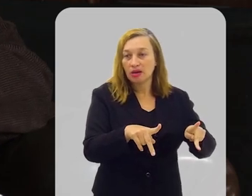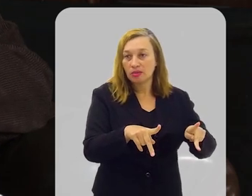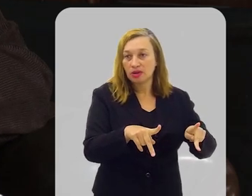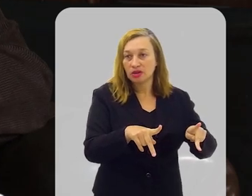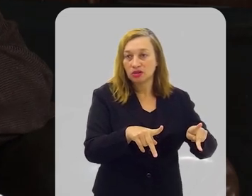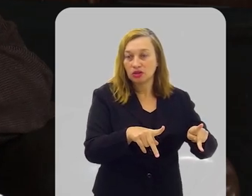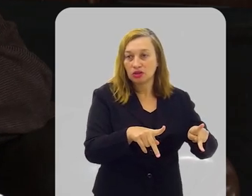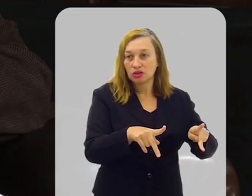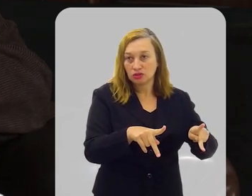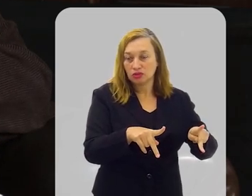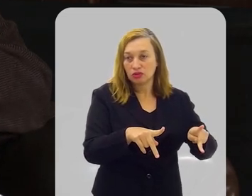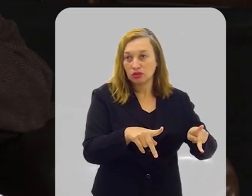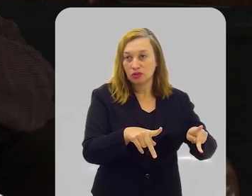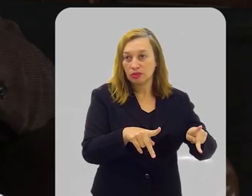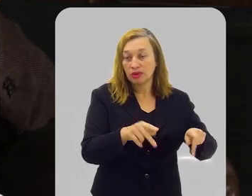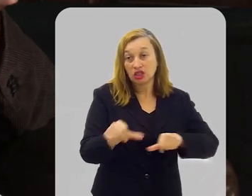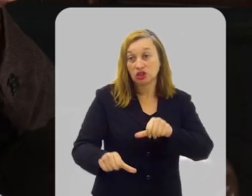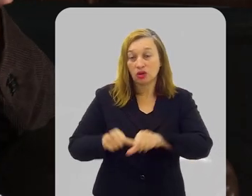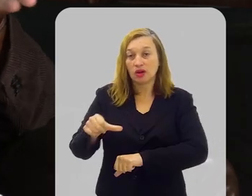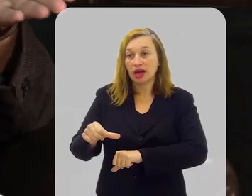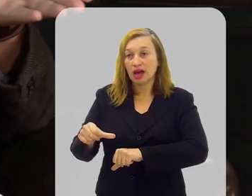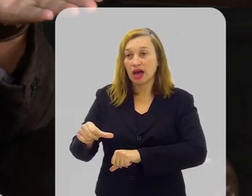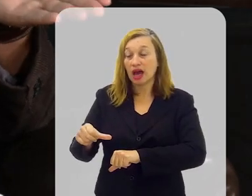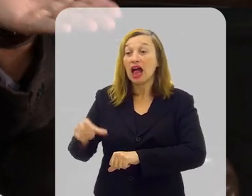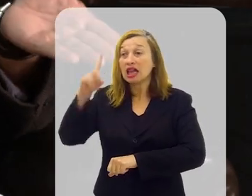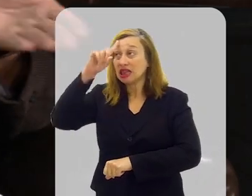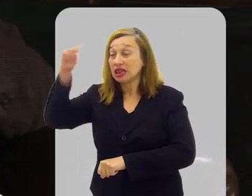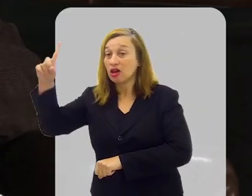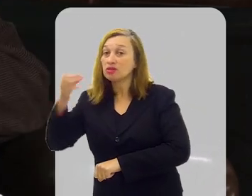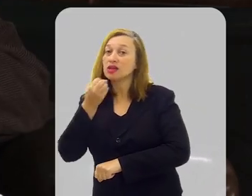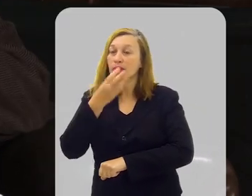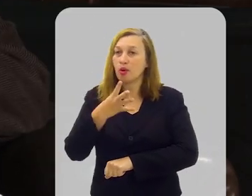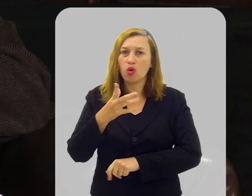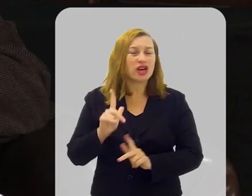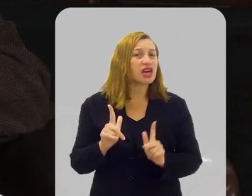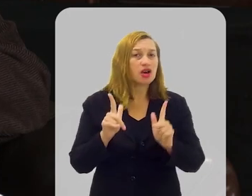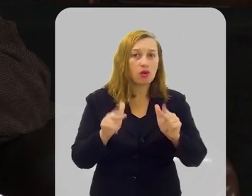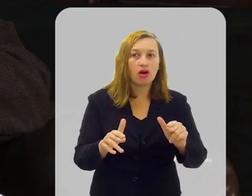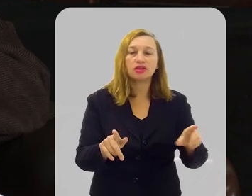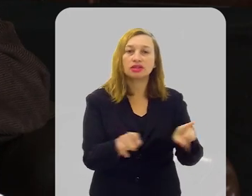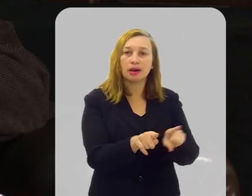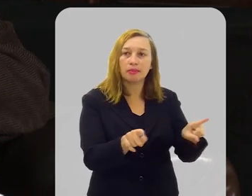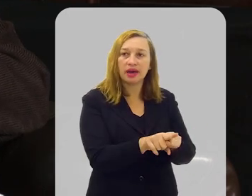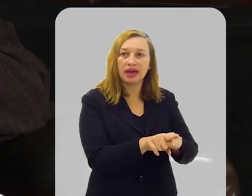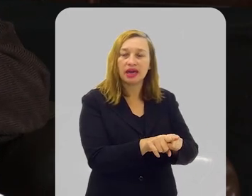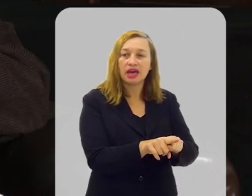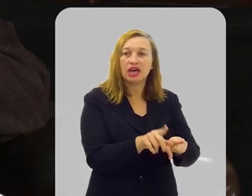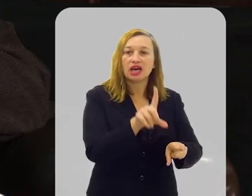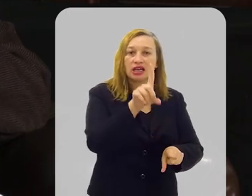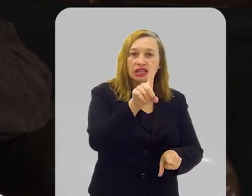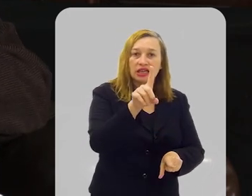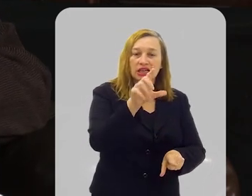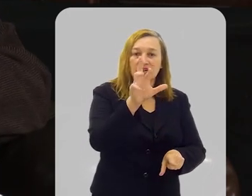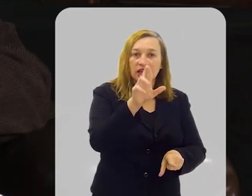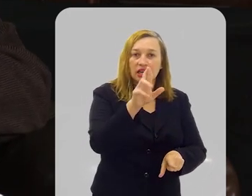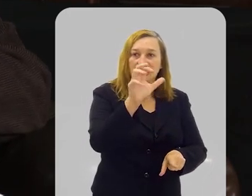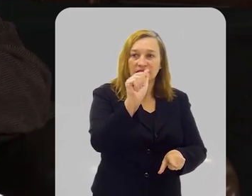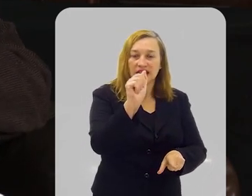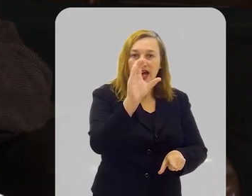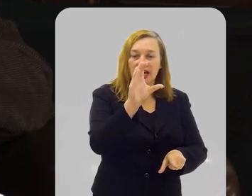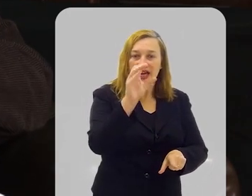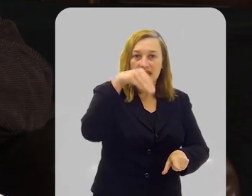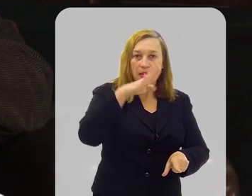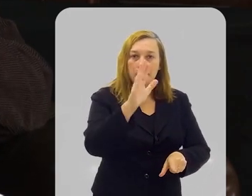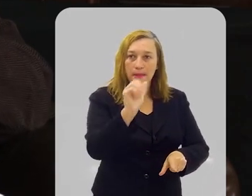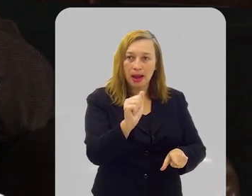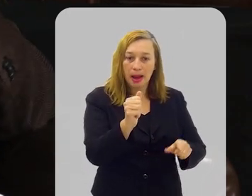bom. Né? Tanto a da dracma perdida também deveria se chamar que Deus é bom. E